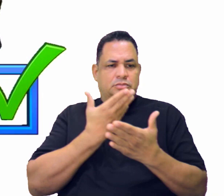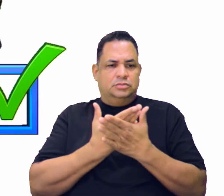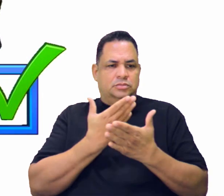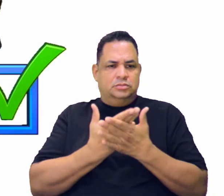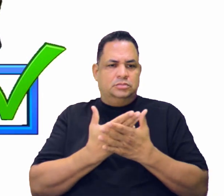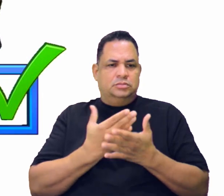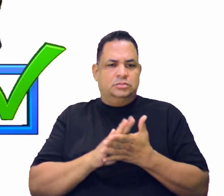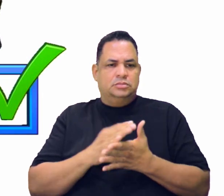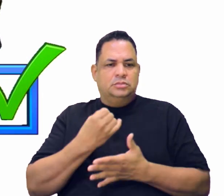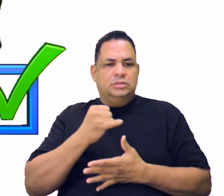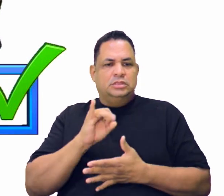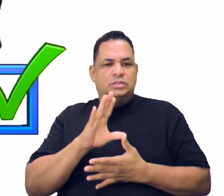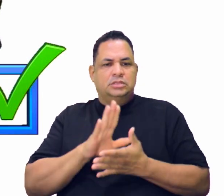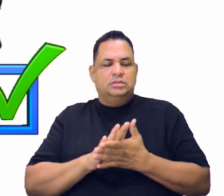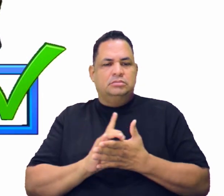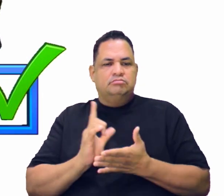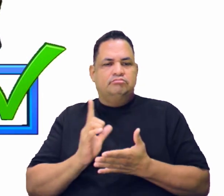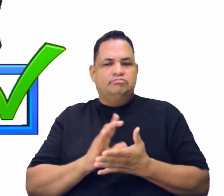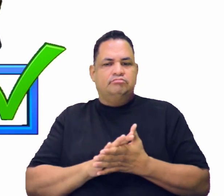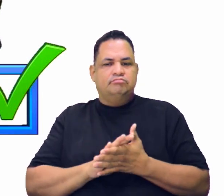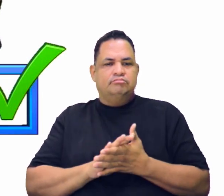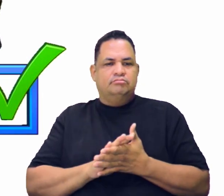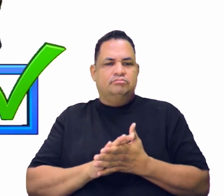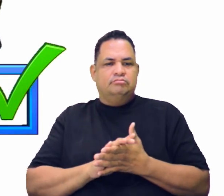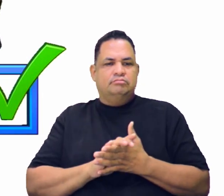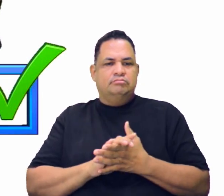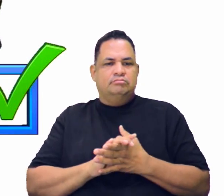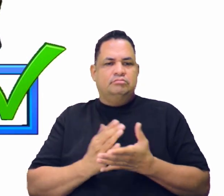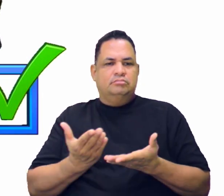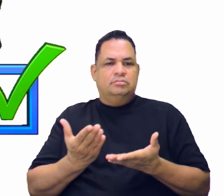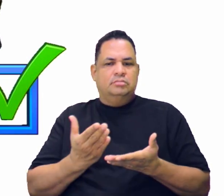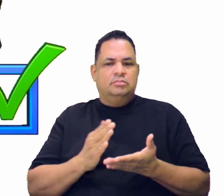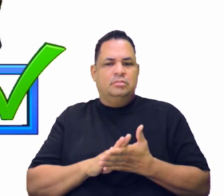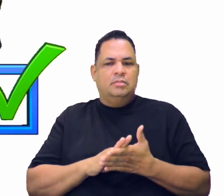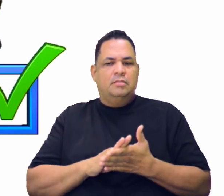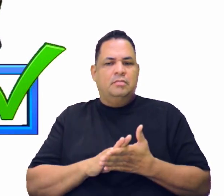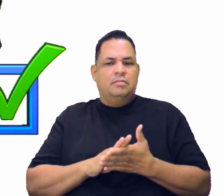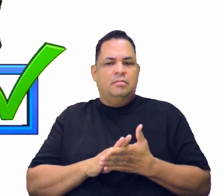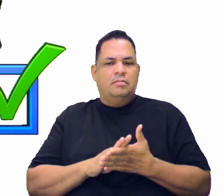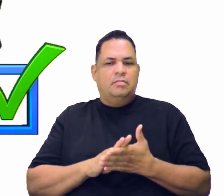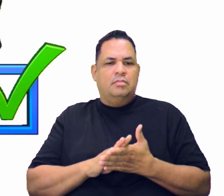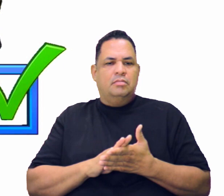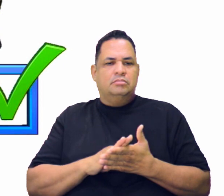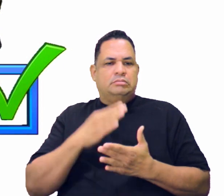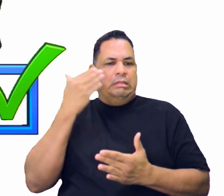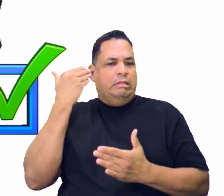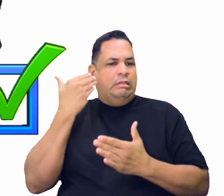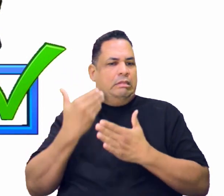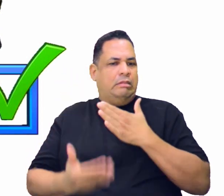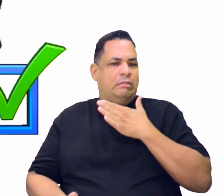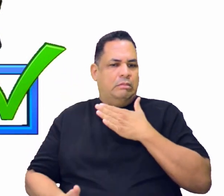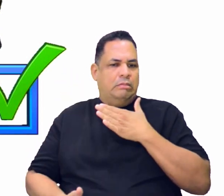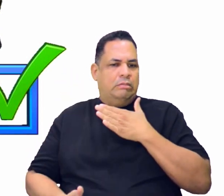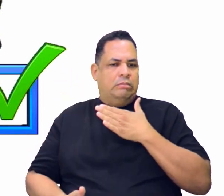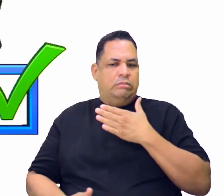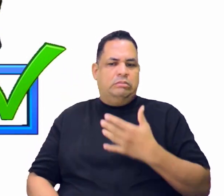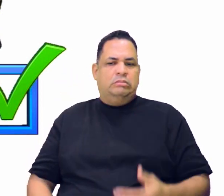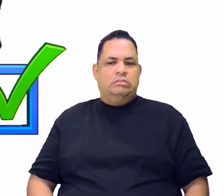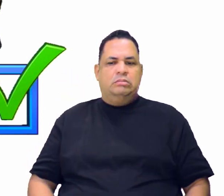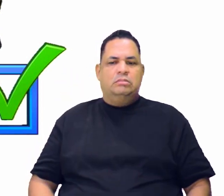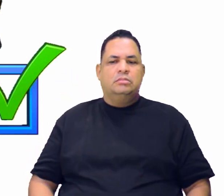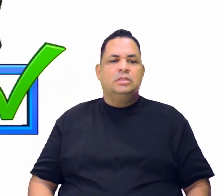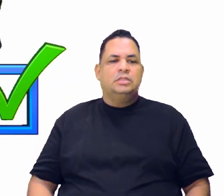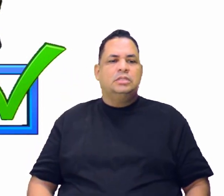Estudo muito, senão serei reprovado. Estudo muito, do contrário, serei reprovado.